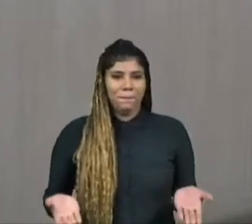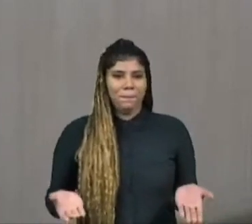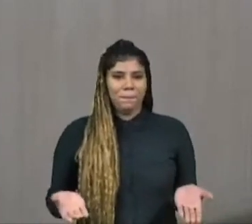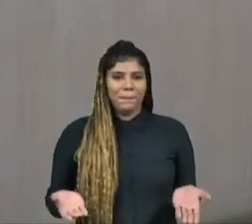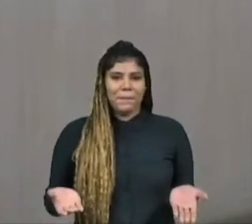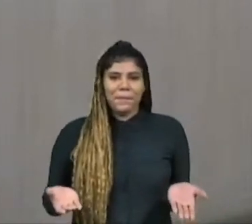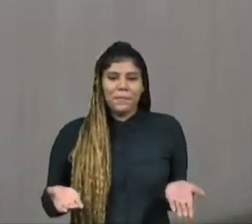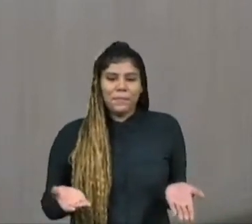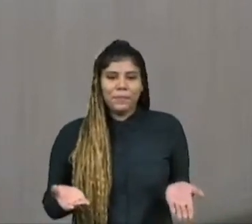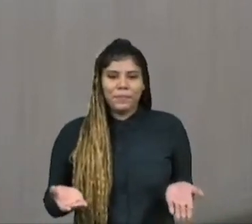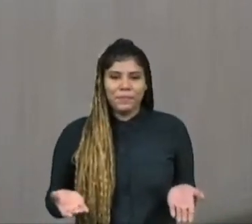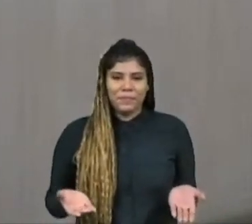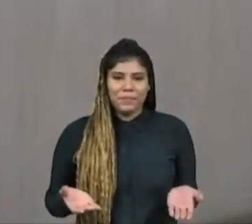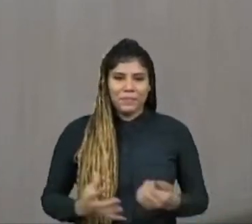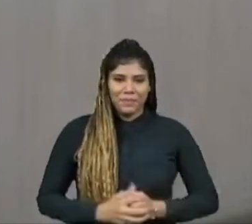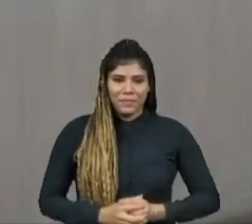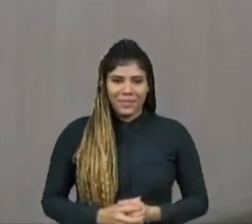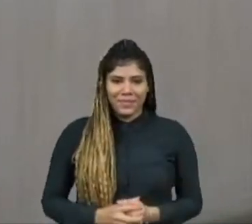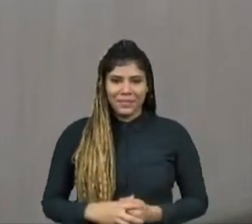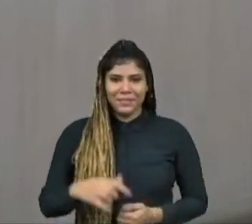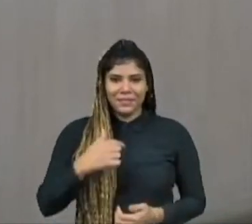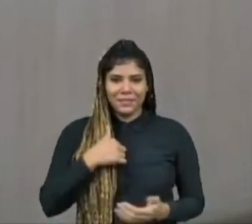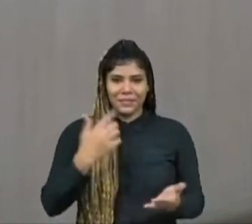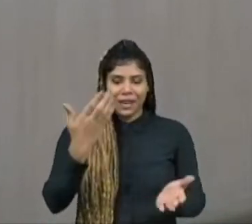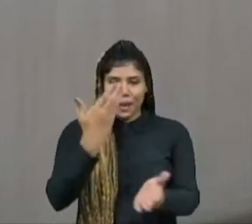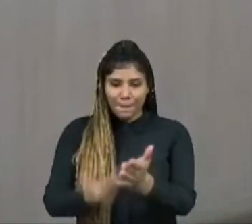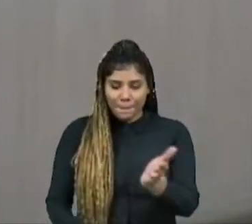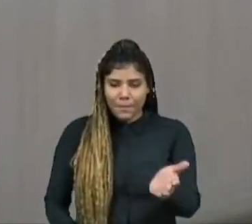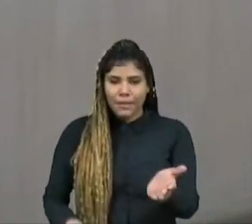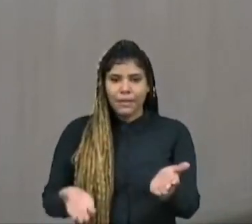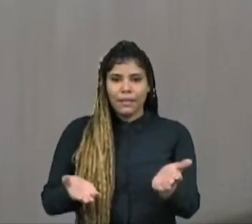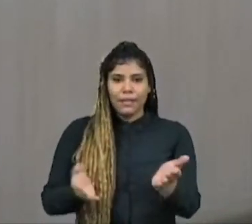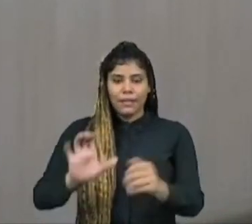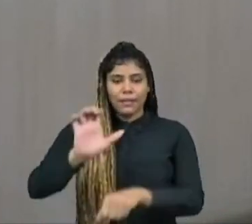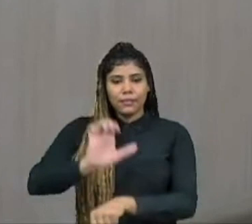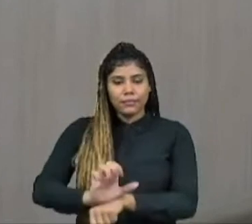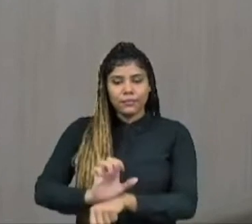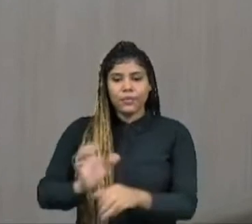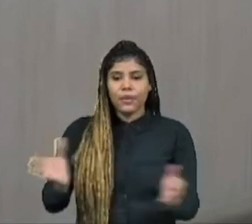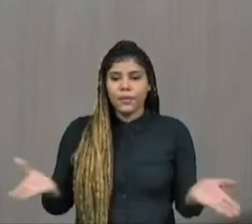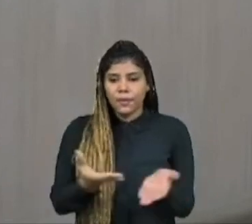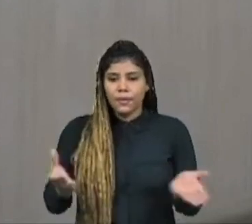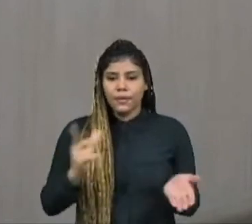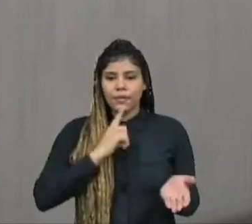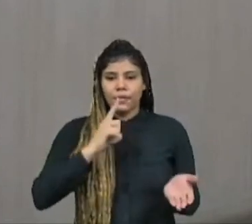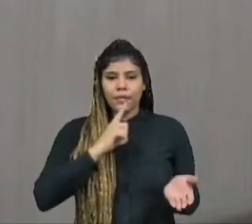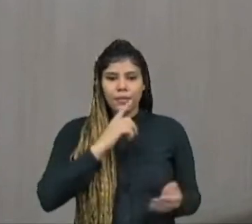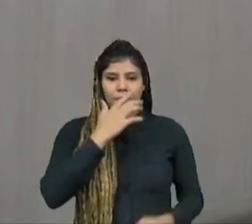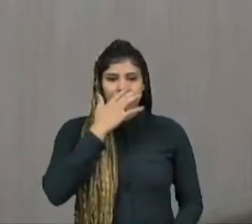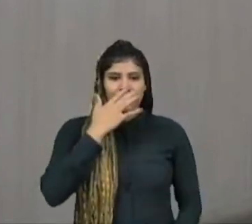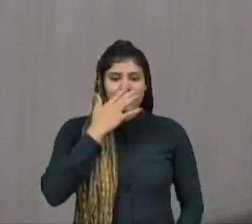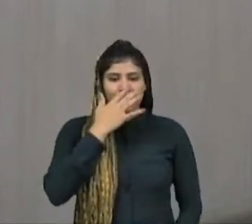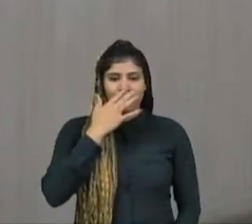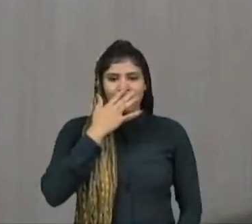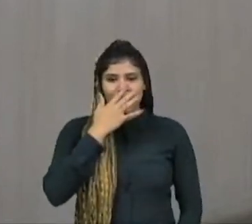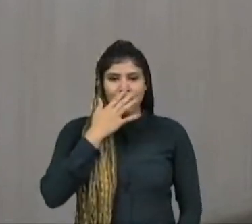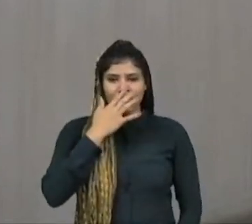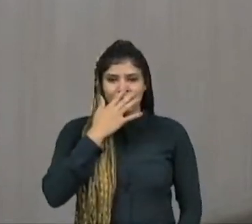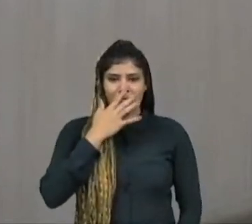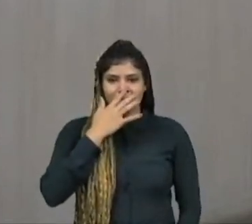acho, Sargento Reginaldo, que talvez as perdas que o Estado hoje está apresentando, ou pelo